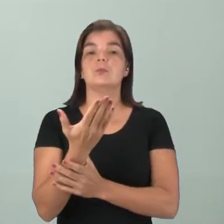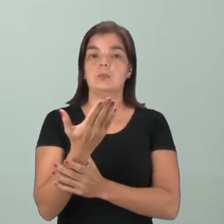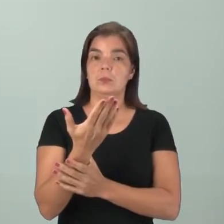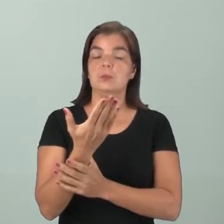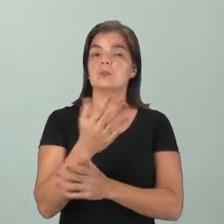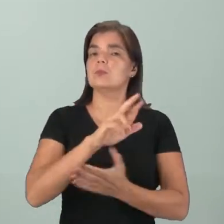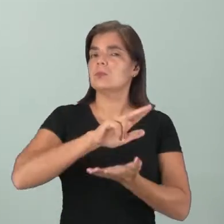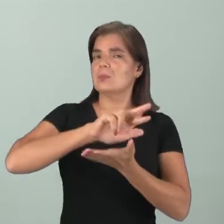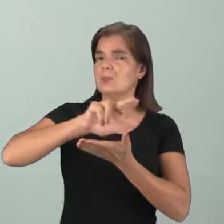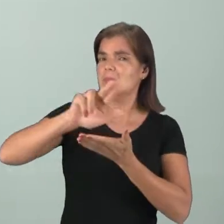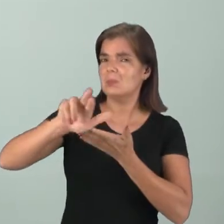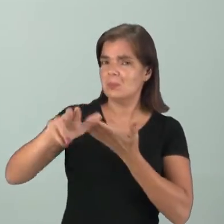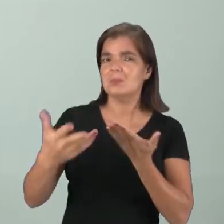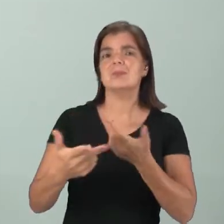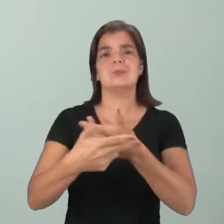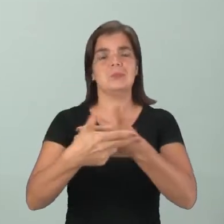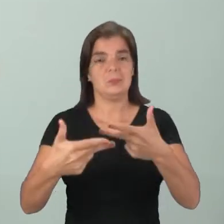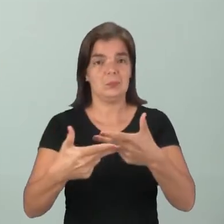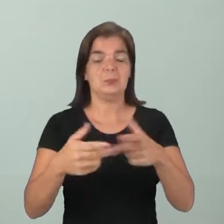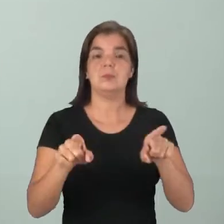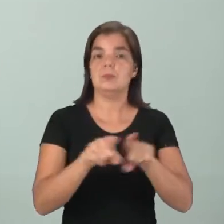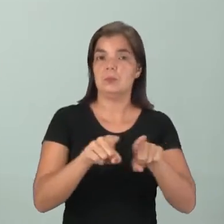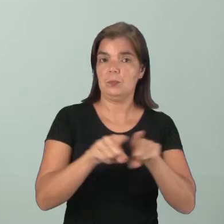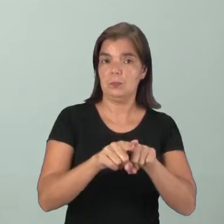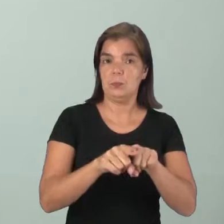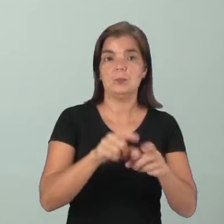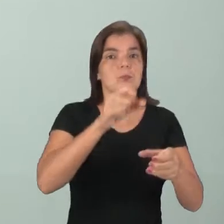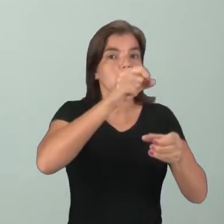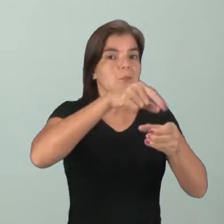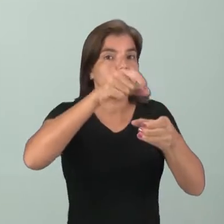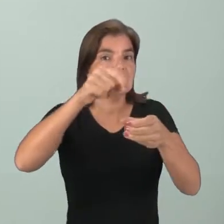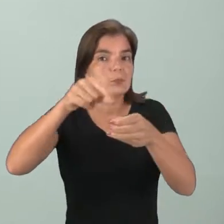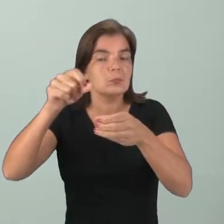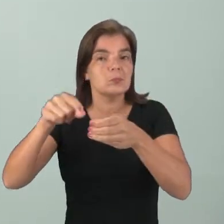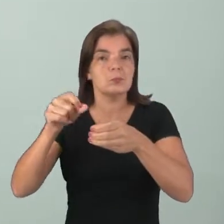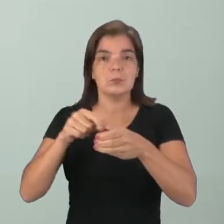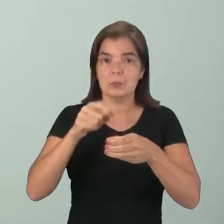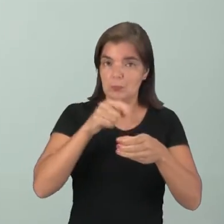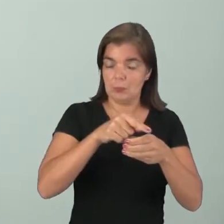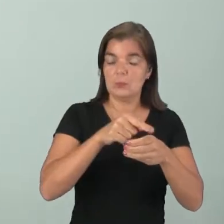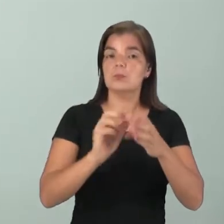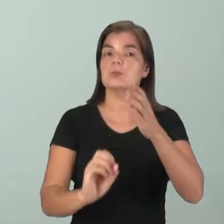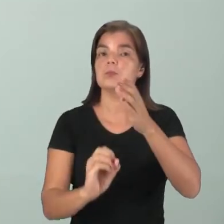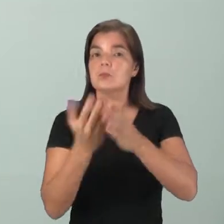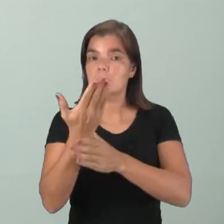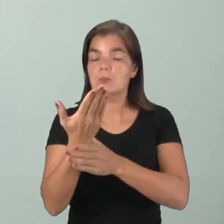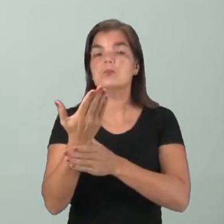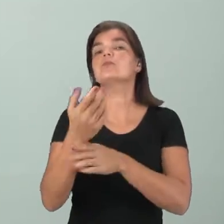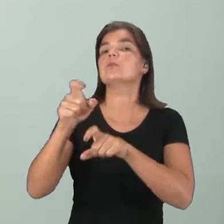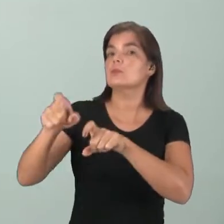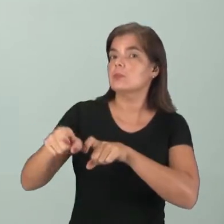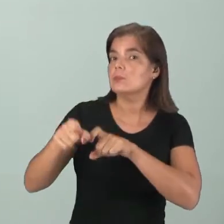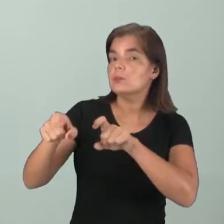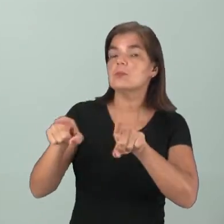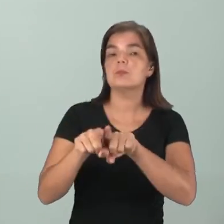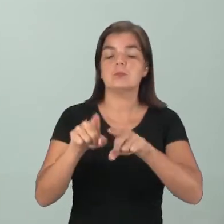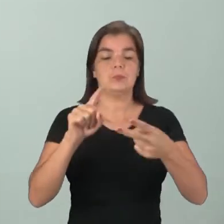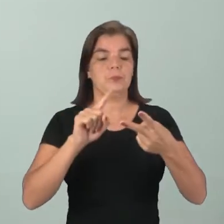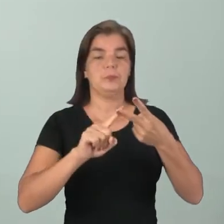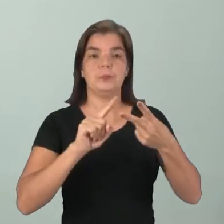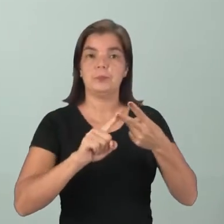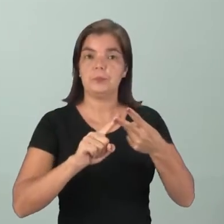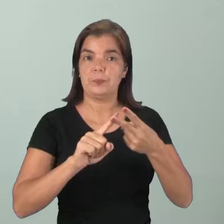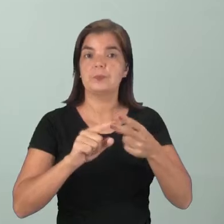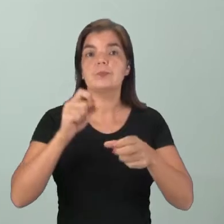modificação ela ocorre de diversas formas, certo? Seja para o plantio, que aí vai dar origem à